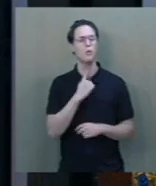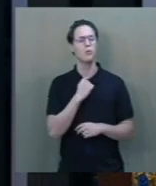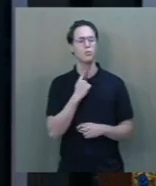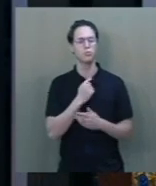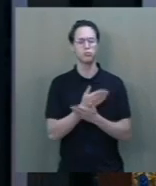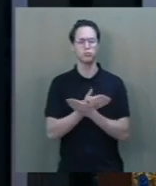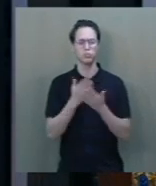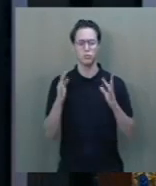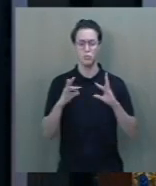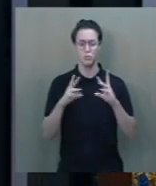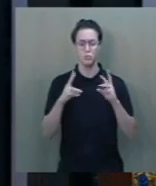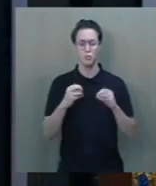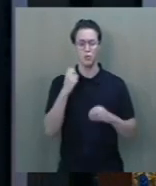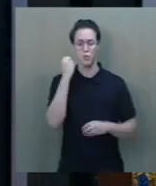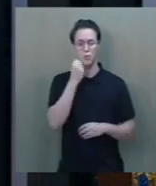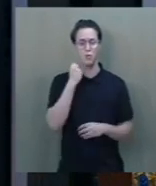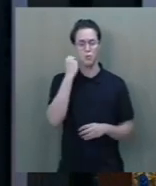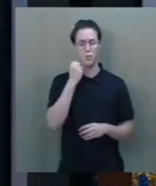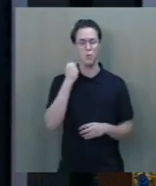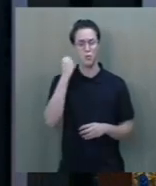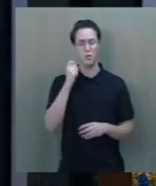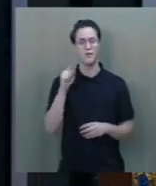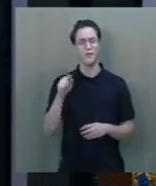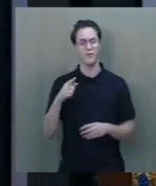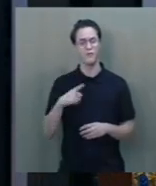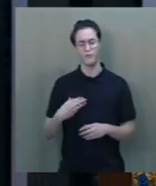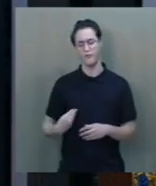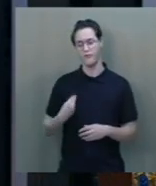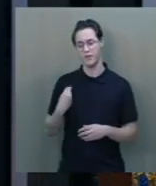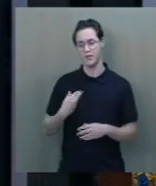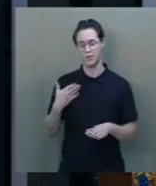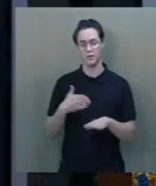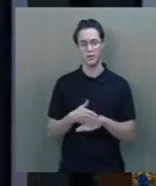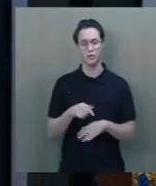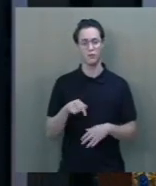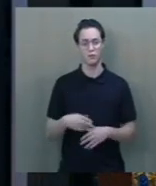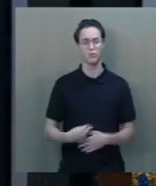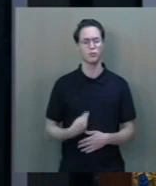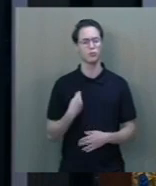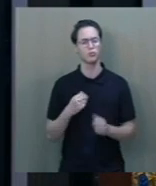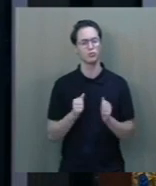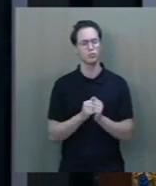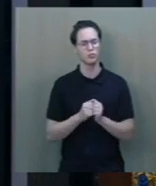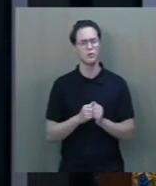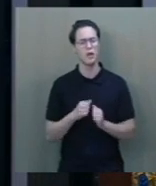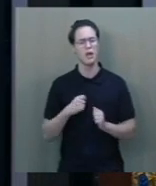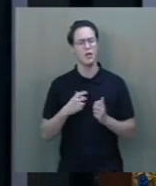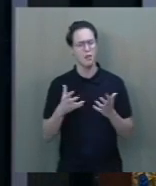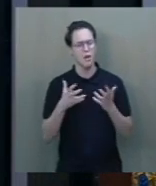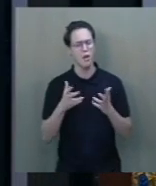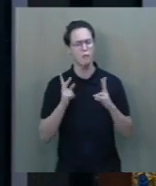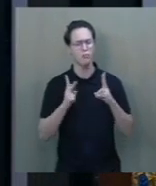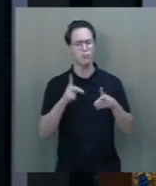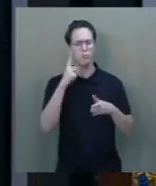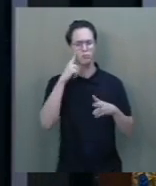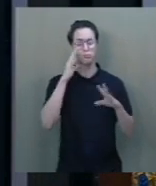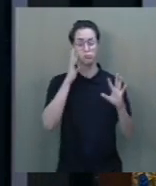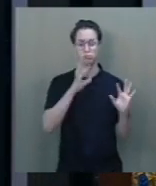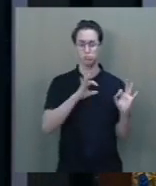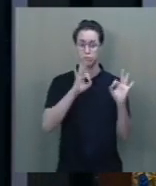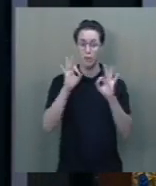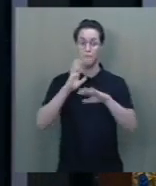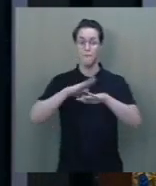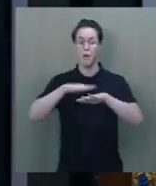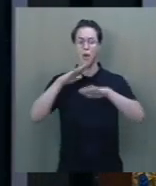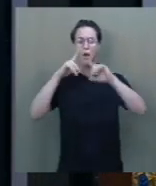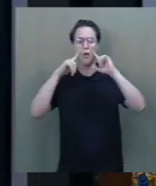senhores e senhoras senadoras, colegas que aqui seguirão, procure sempre um olhar cada dia mais atento